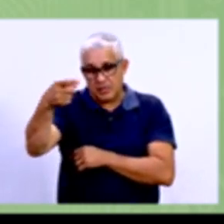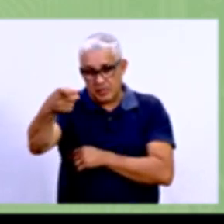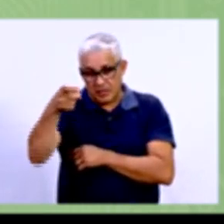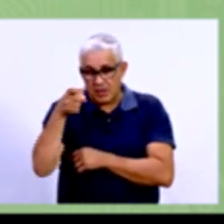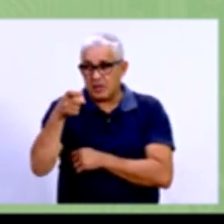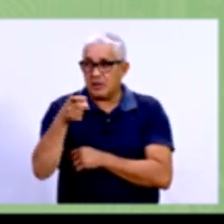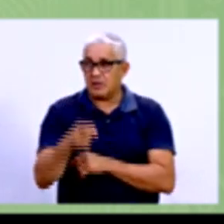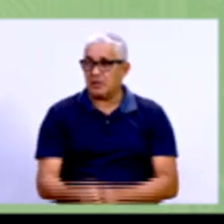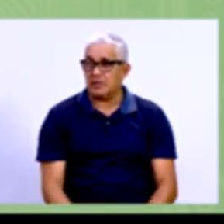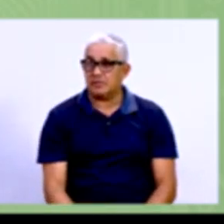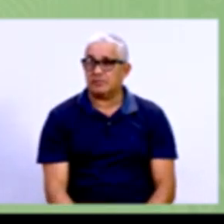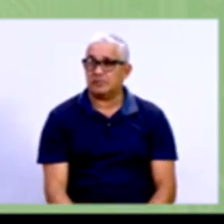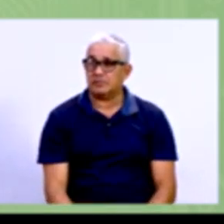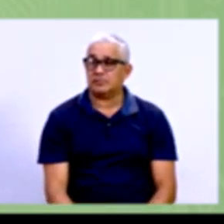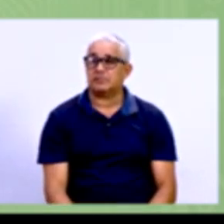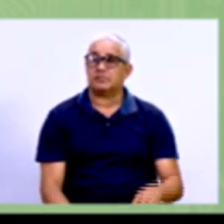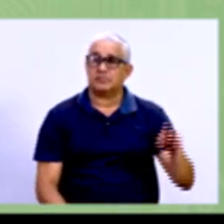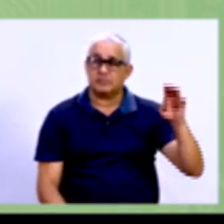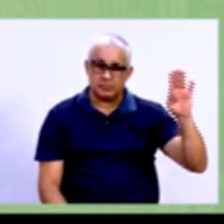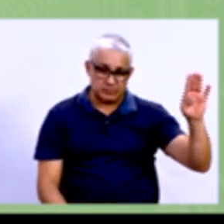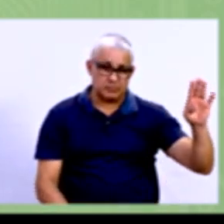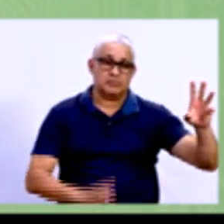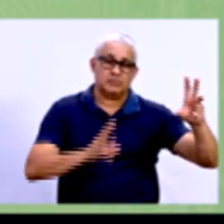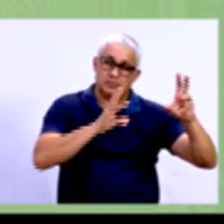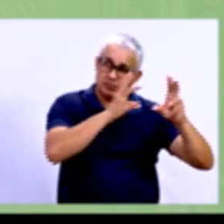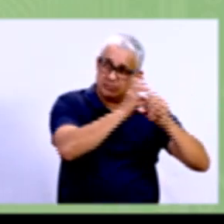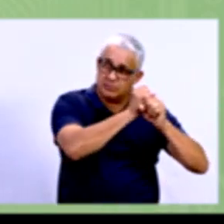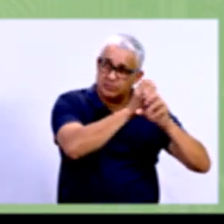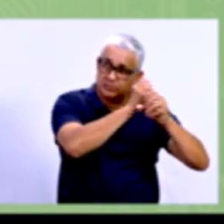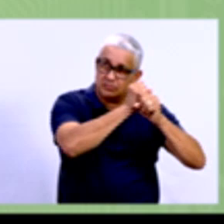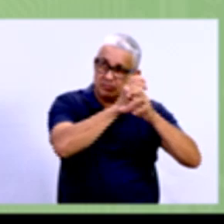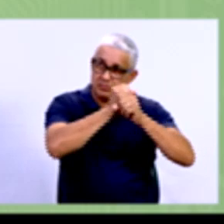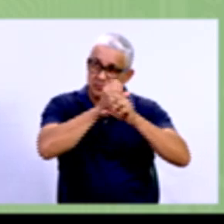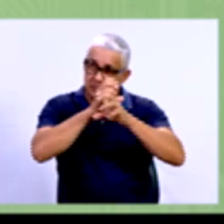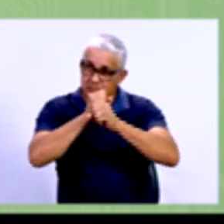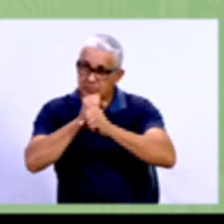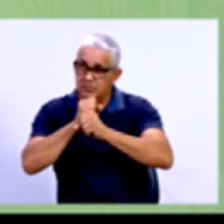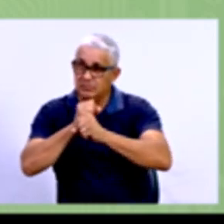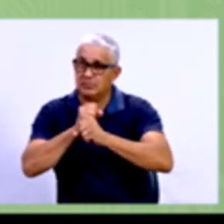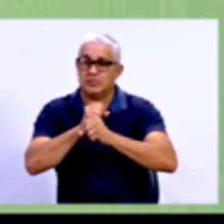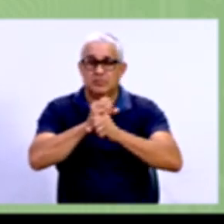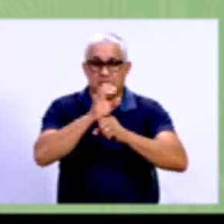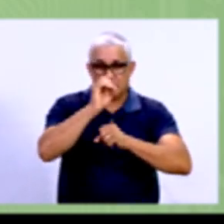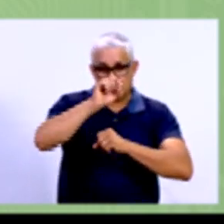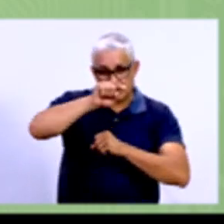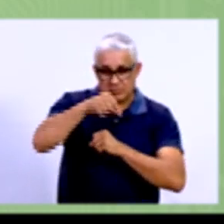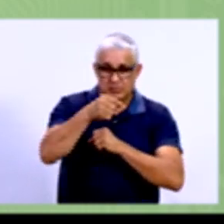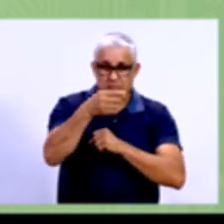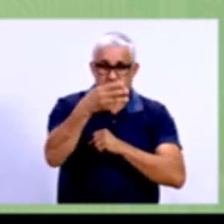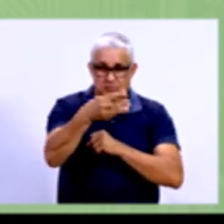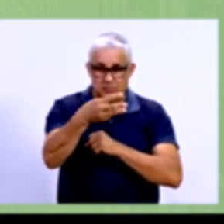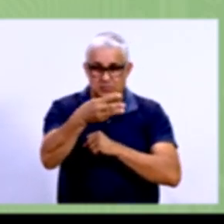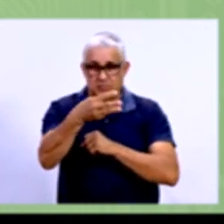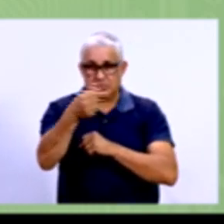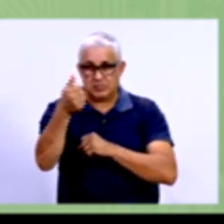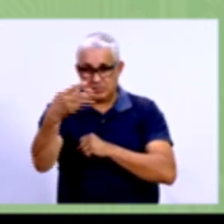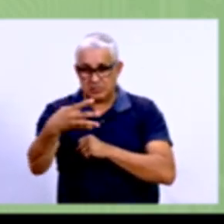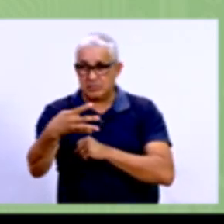4. E é só a gente fazer o cálculo e encontramos aqui. Então, agora a gente tem o quê? M é igual